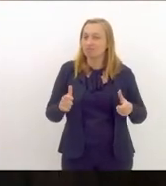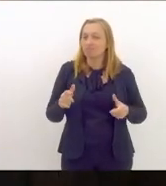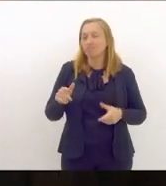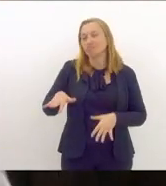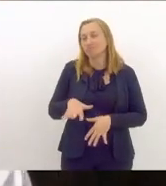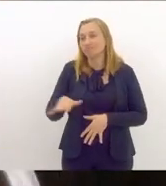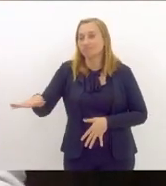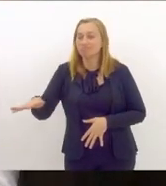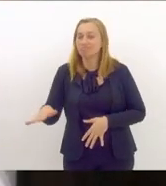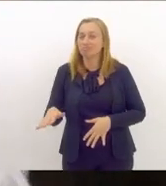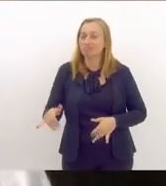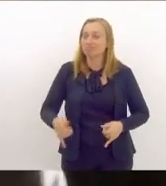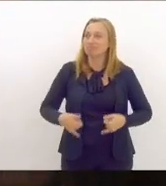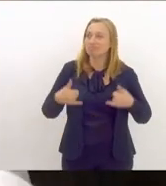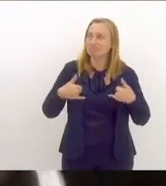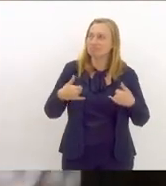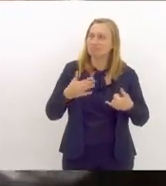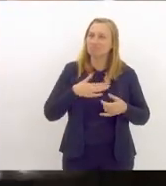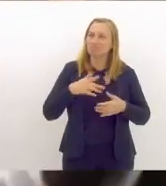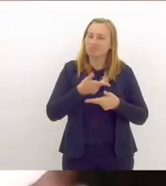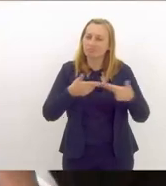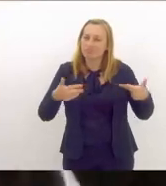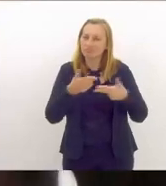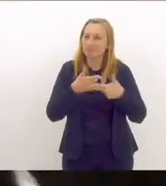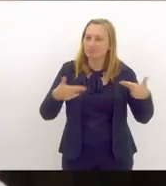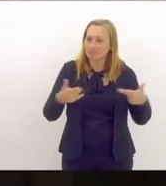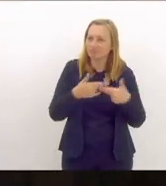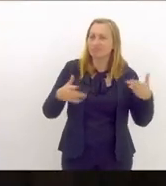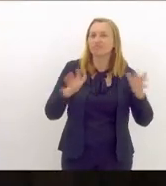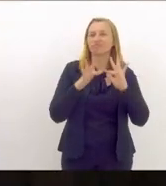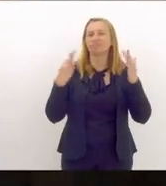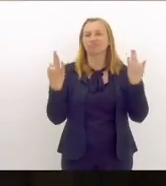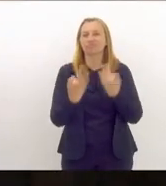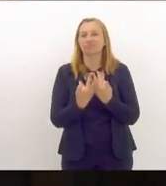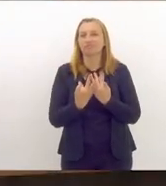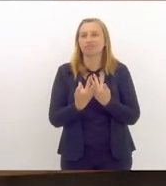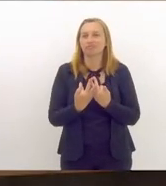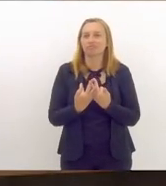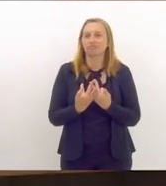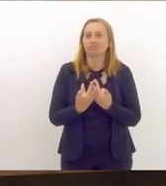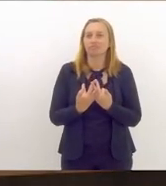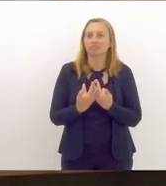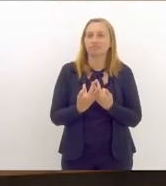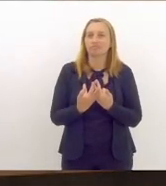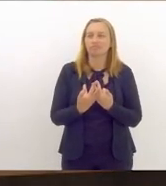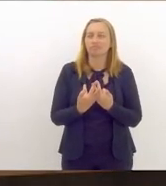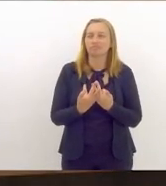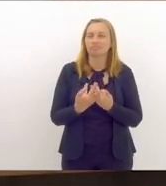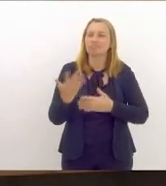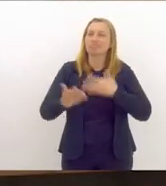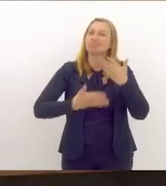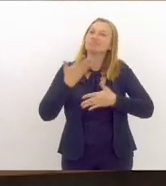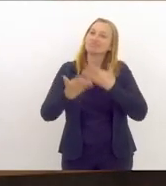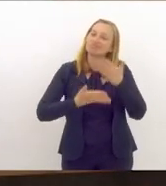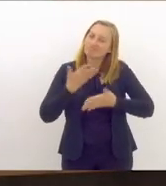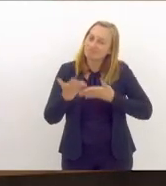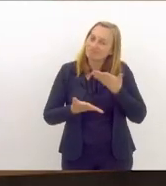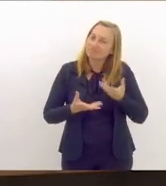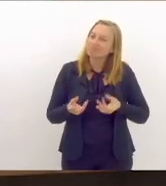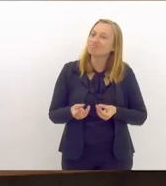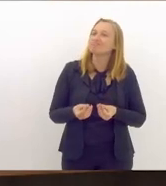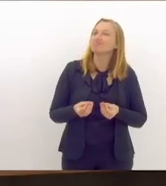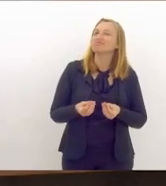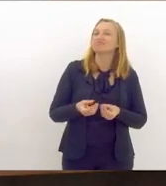minha família, mas a luta de dezenas e dezenas de famílias que trazem alegria, que trazem